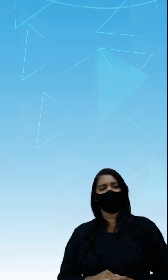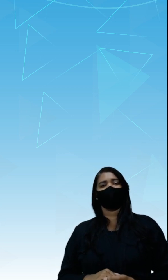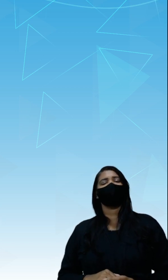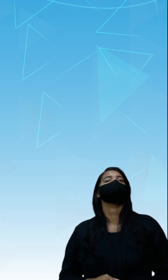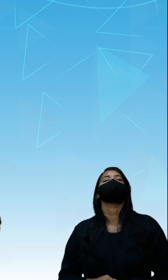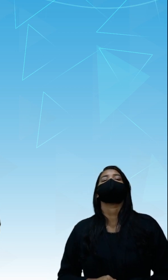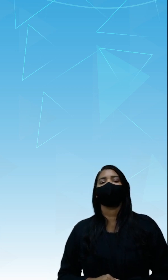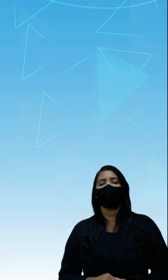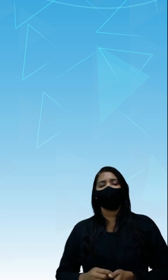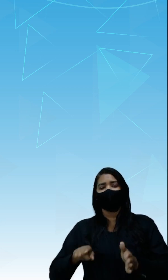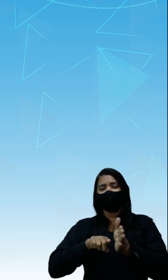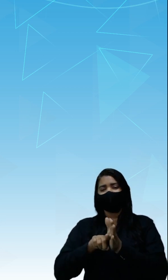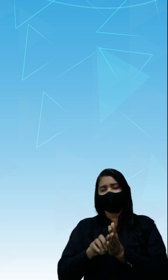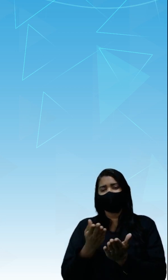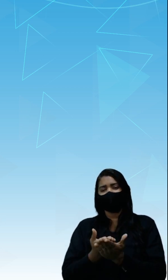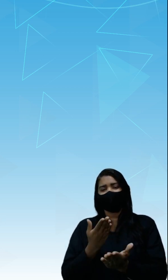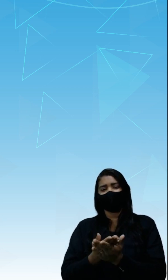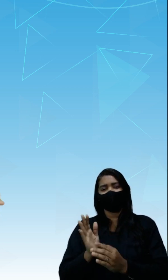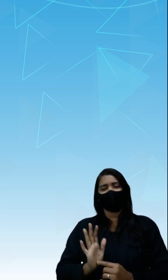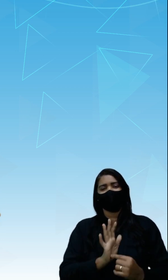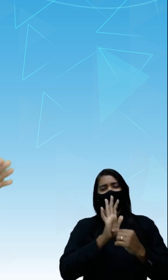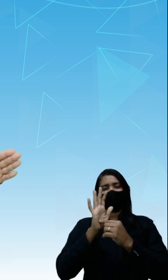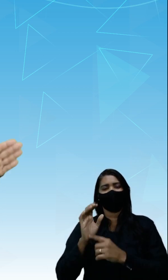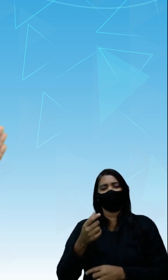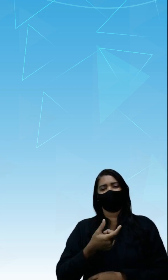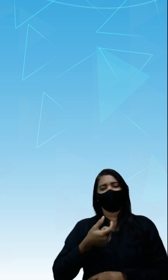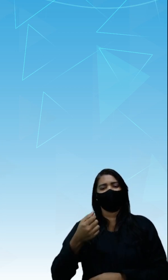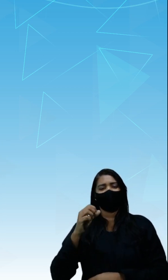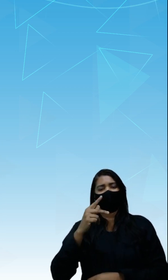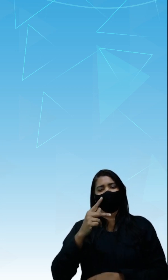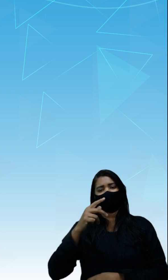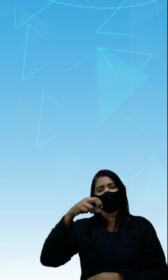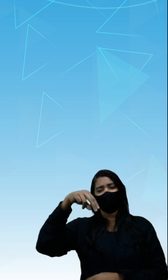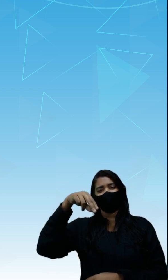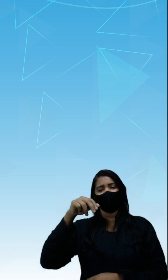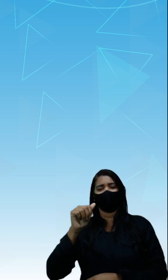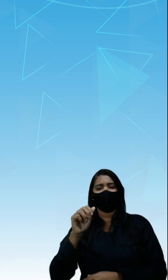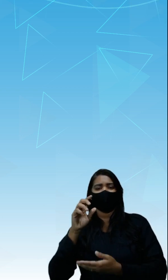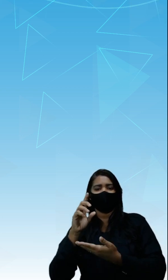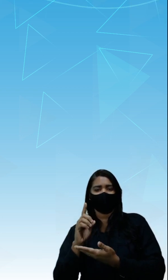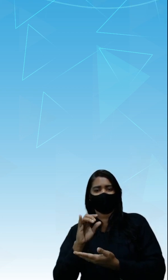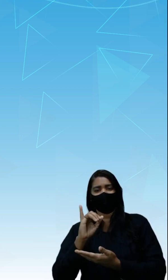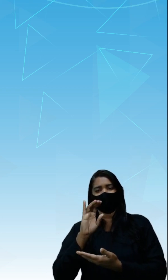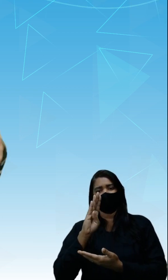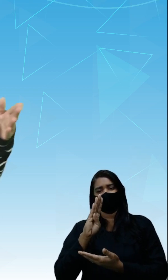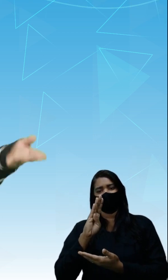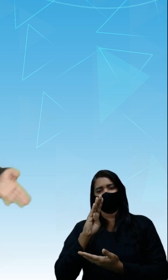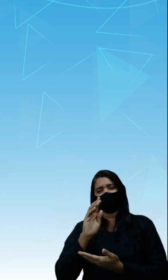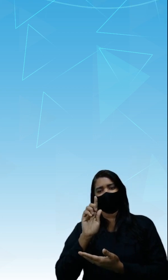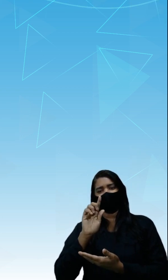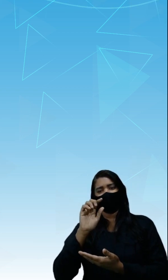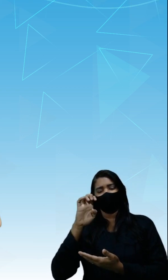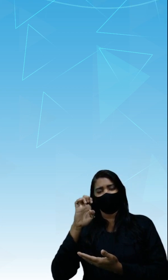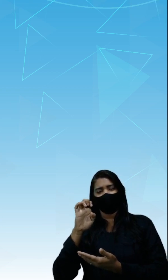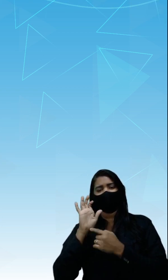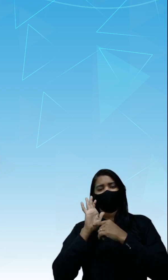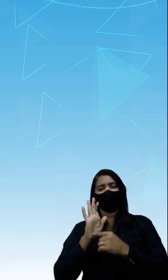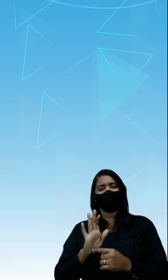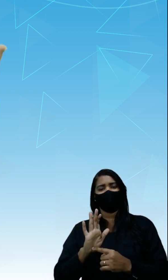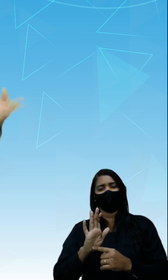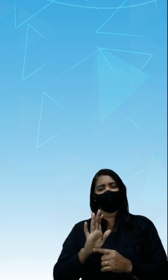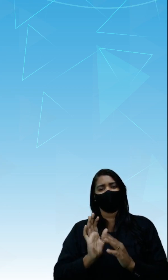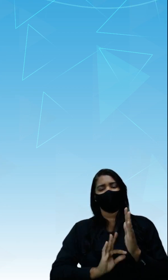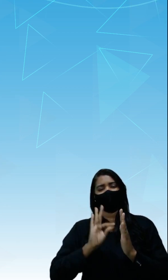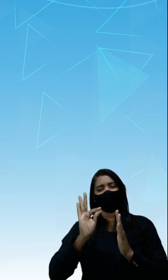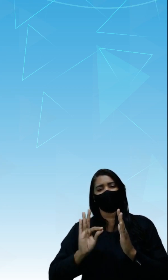A pesquisa nacional por uma amostra de domicílio chamada PNAD, pelo IBGE, mostra que